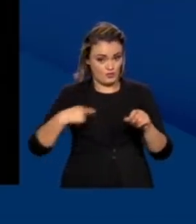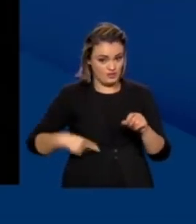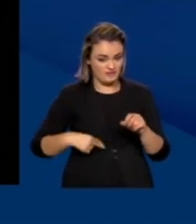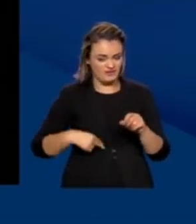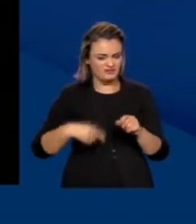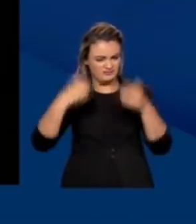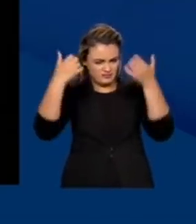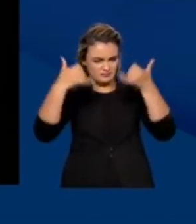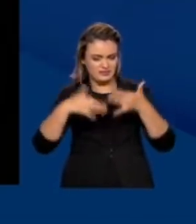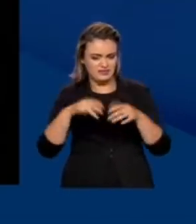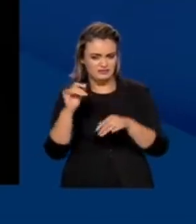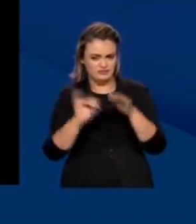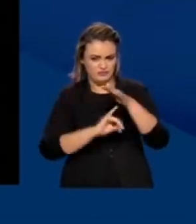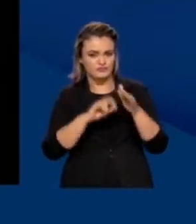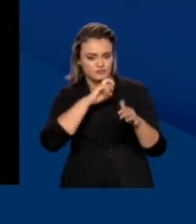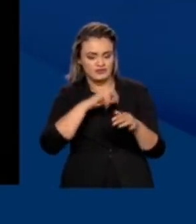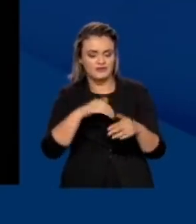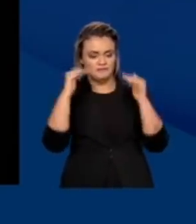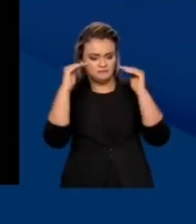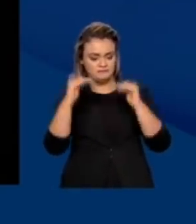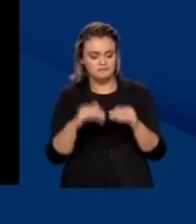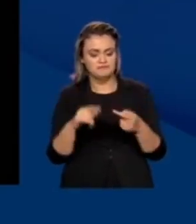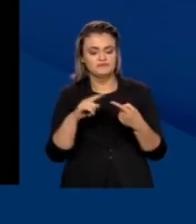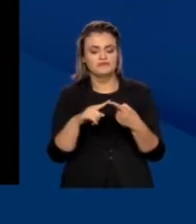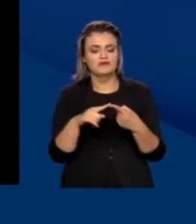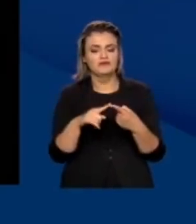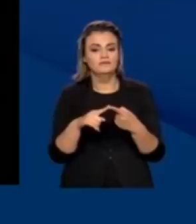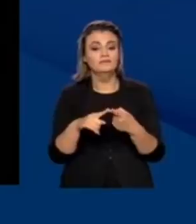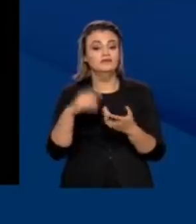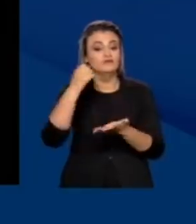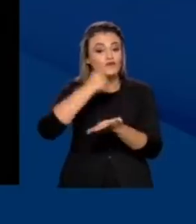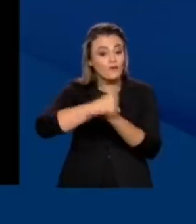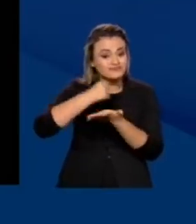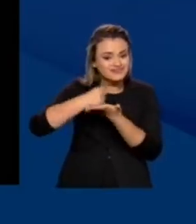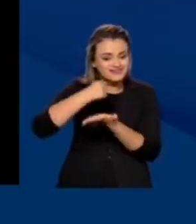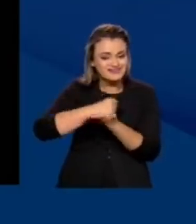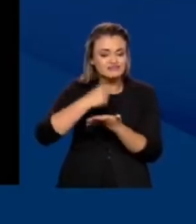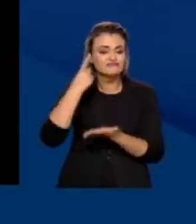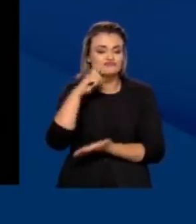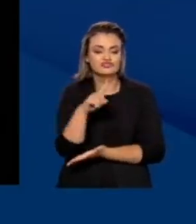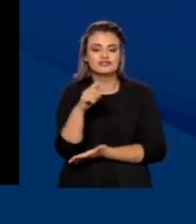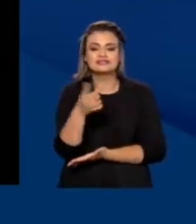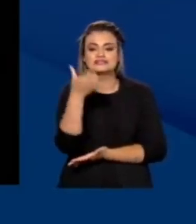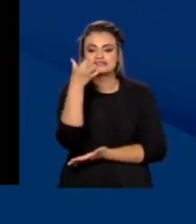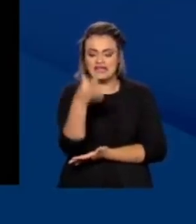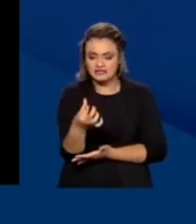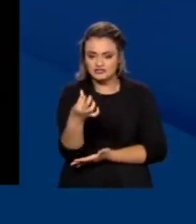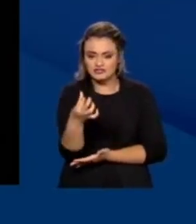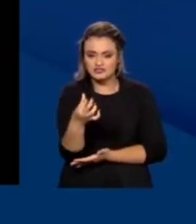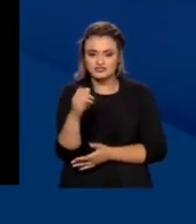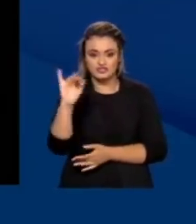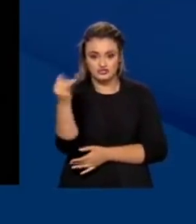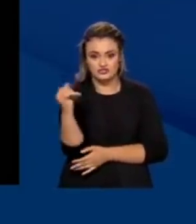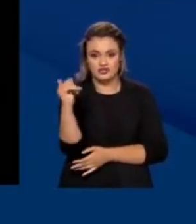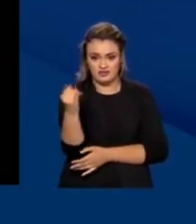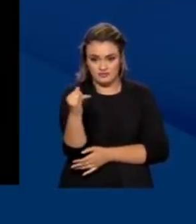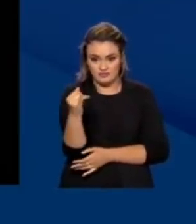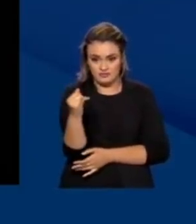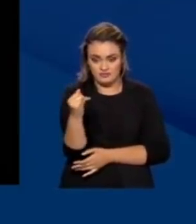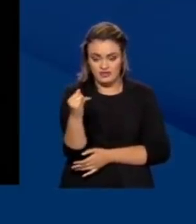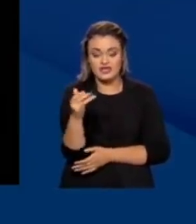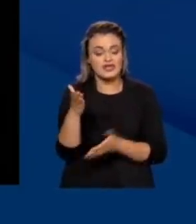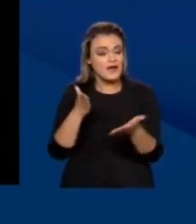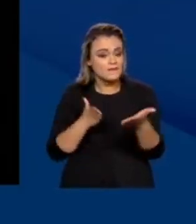que eu mostrei do Butantan, que foi contratada no dia 7 de janeiro e